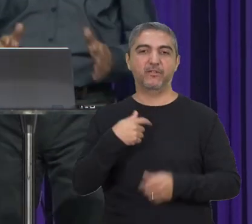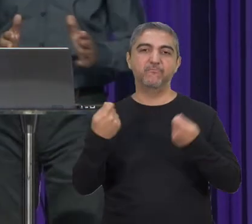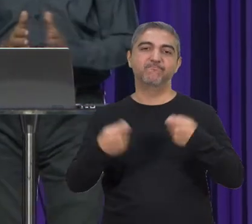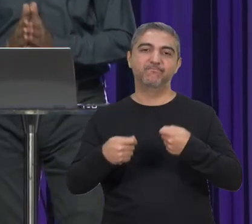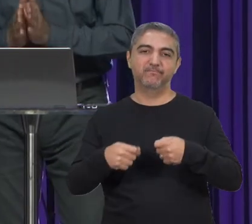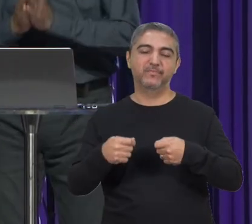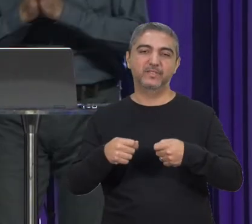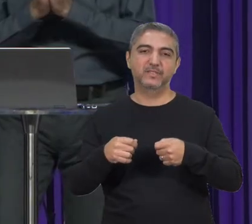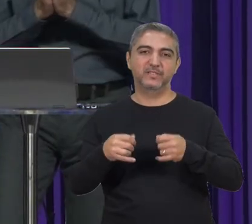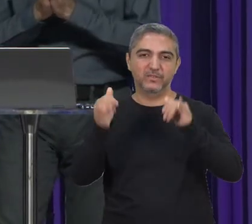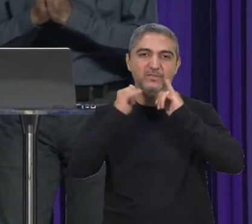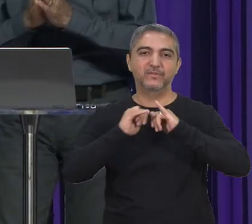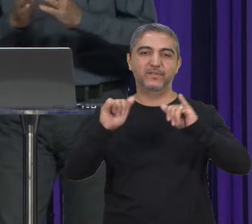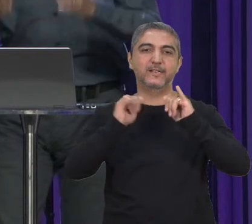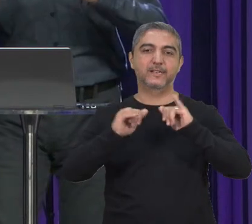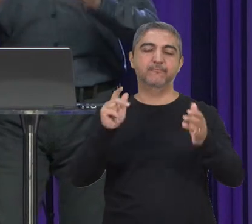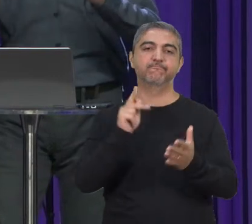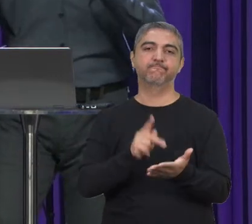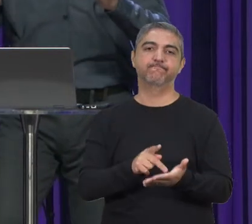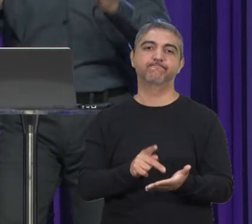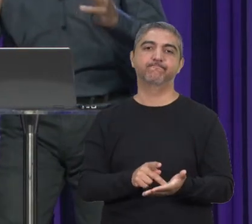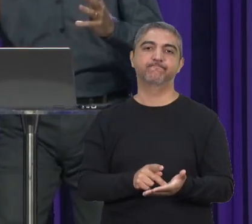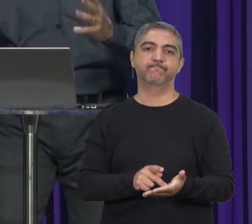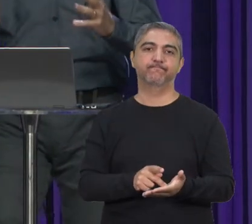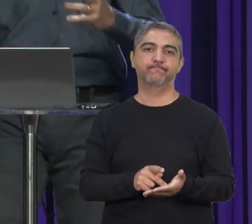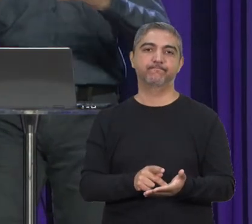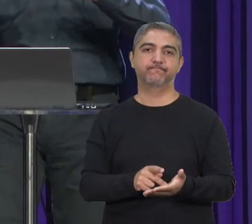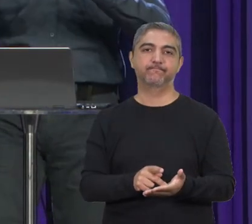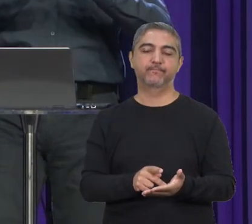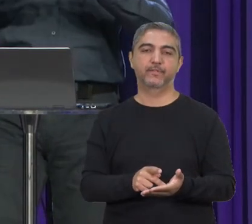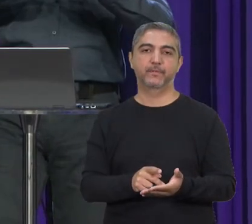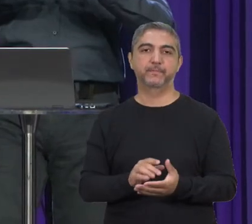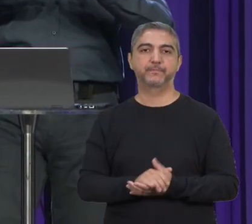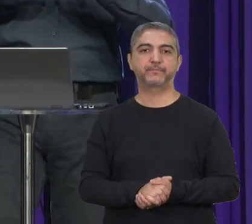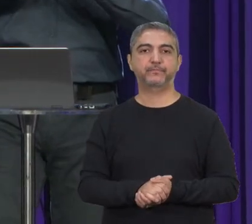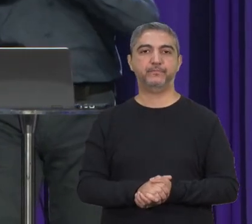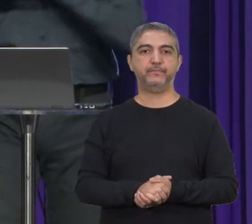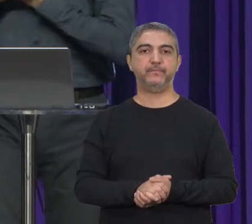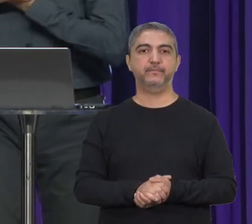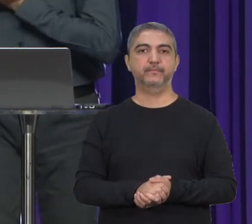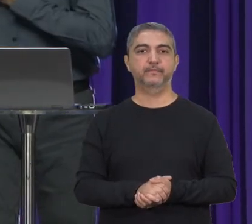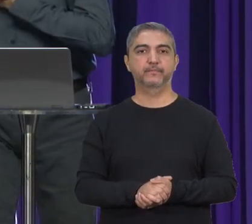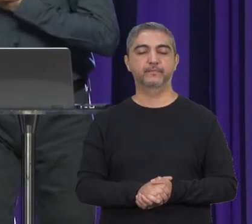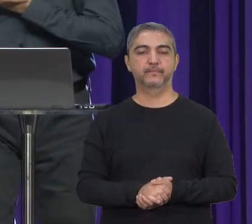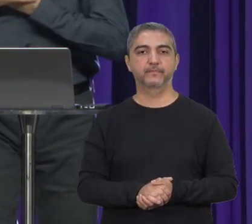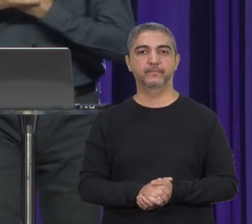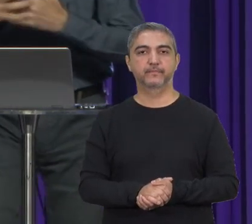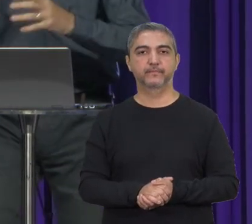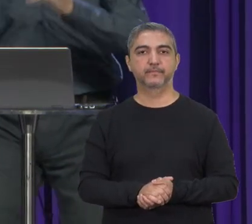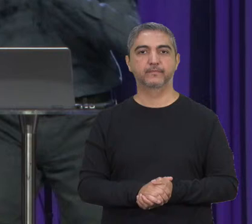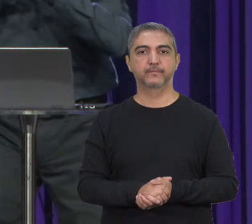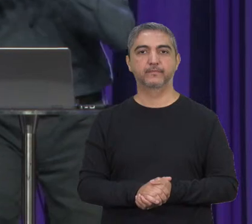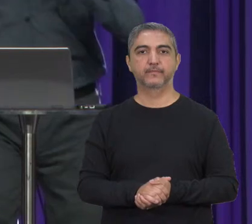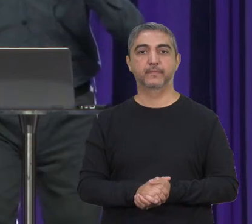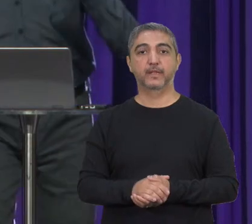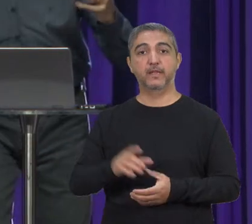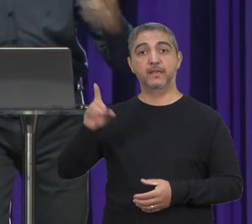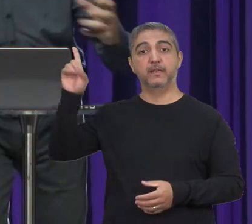A verdade é que a nossa natureza, que a natureza de Deus impressa no nosso coração, ela